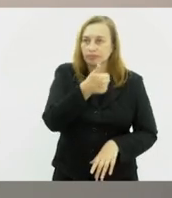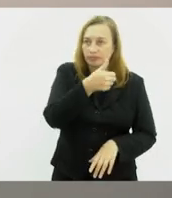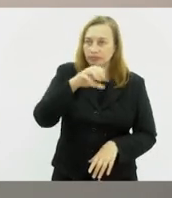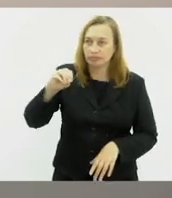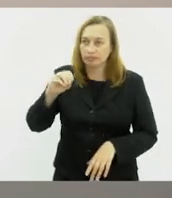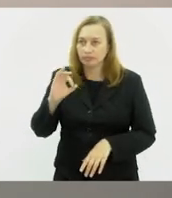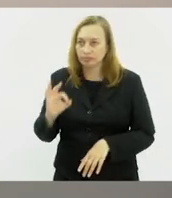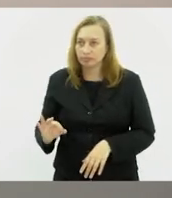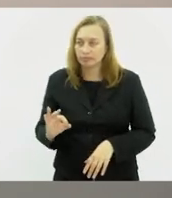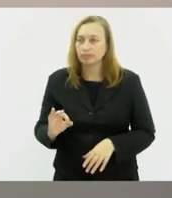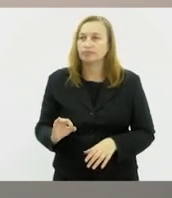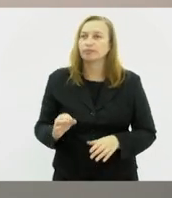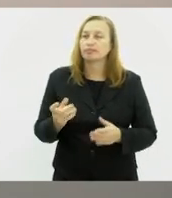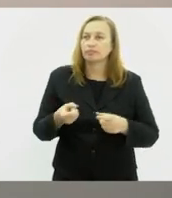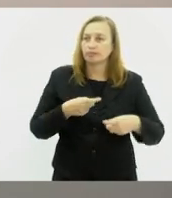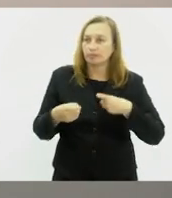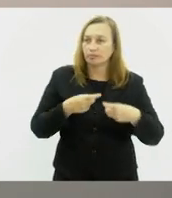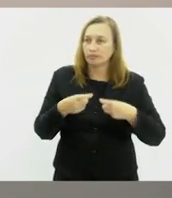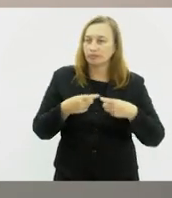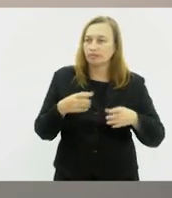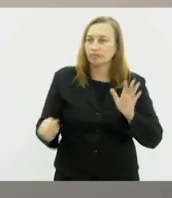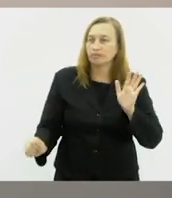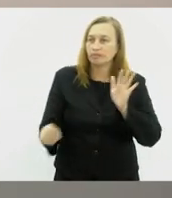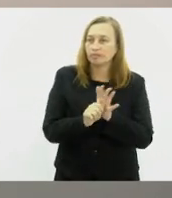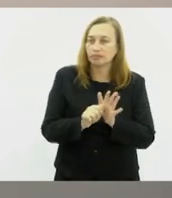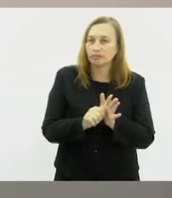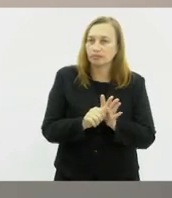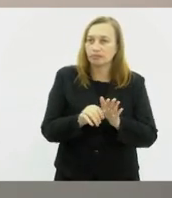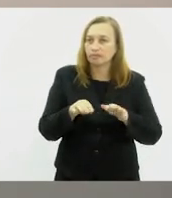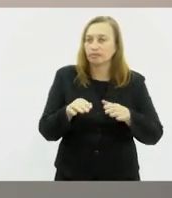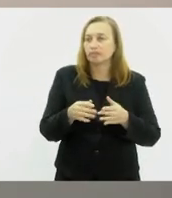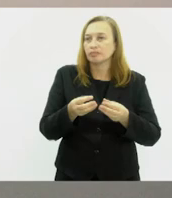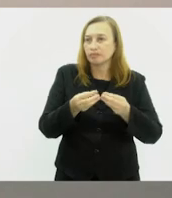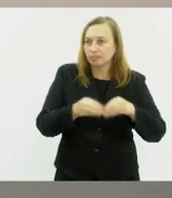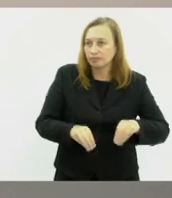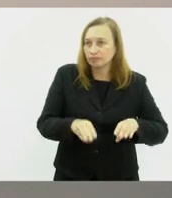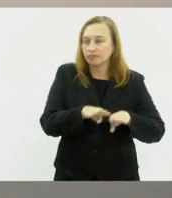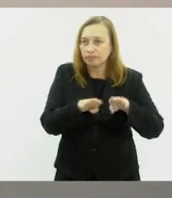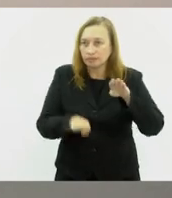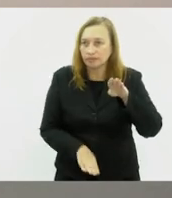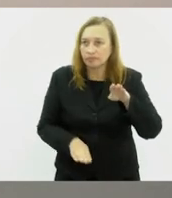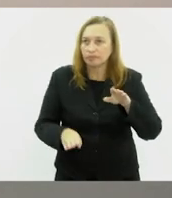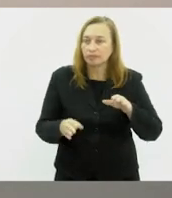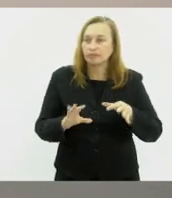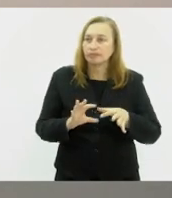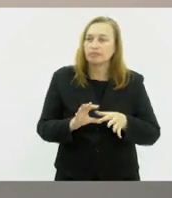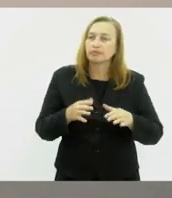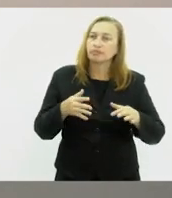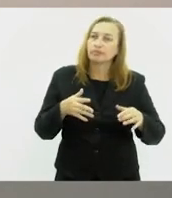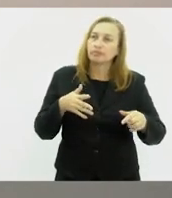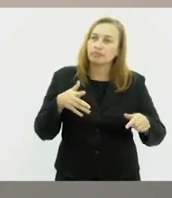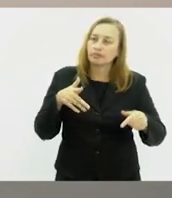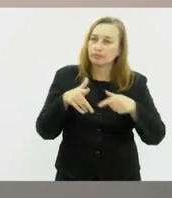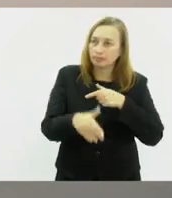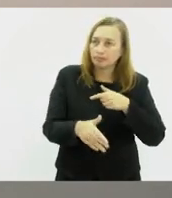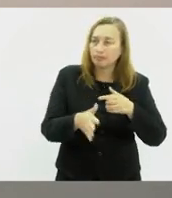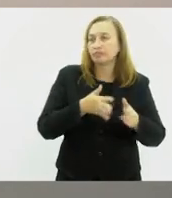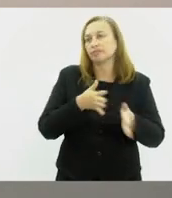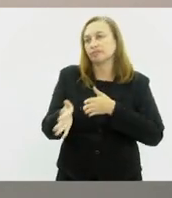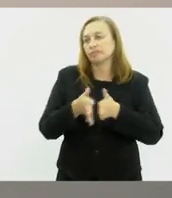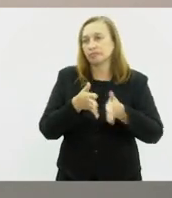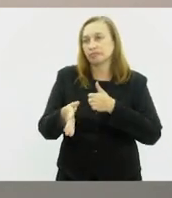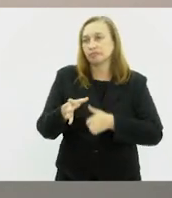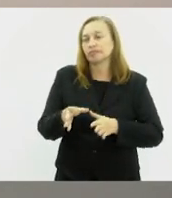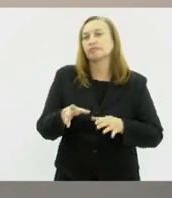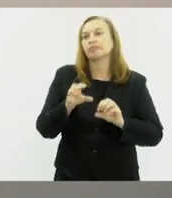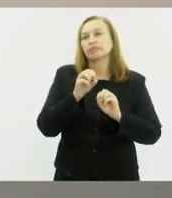contas ela esgarça essa desigualdade né E ela impede que os alunos tenham acesso eh a um direito básico que é o direito